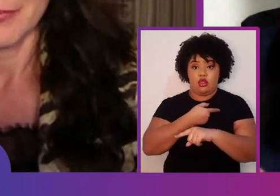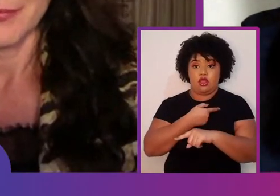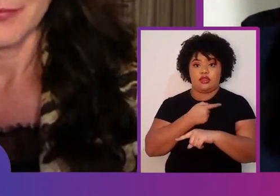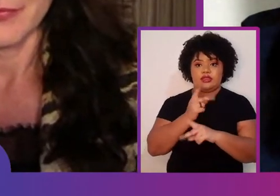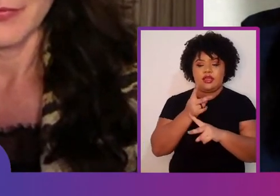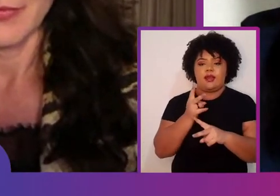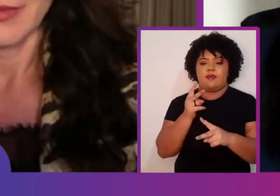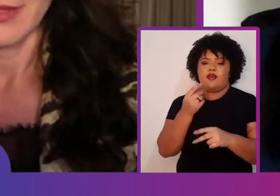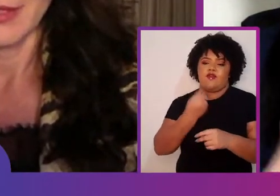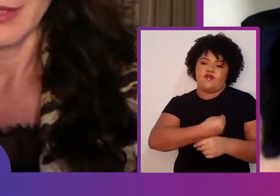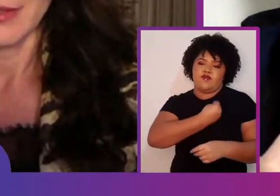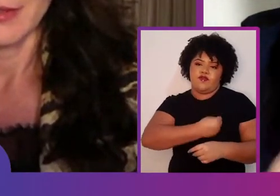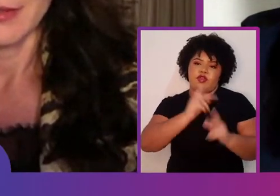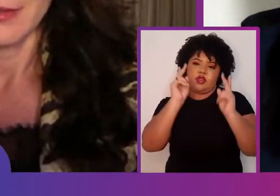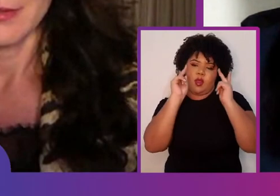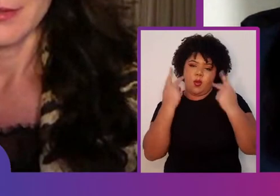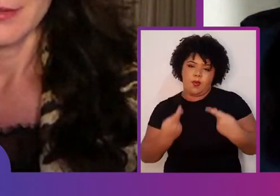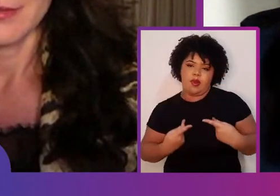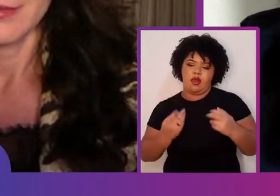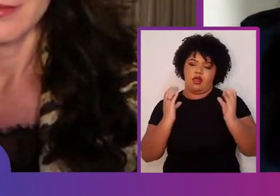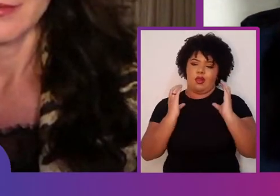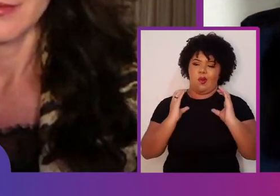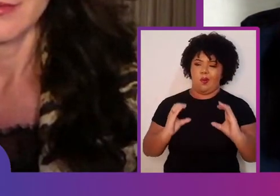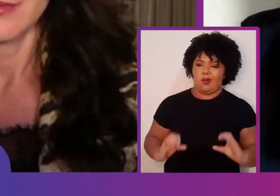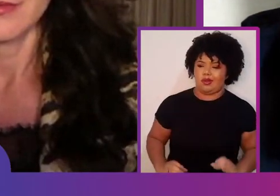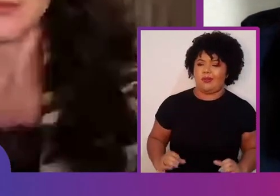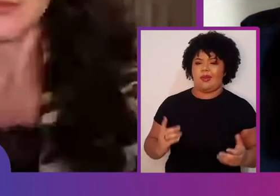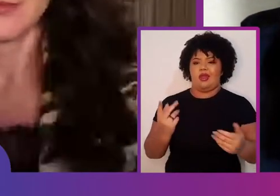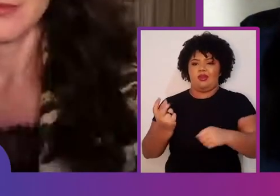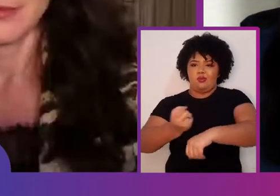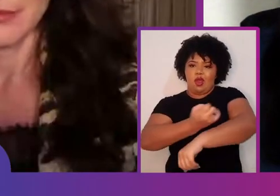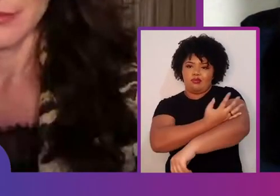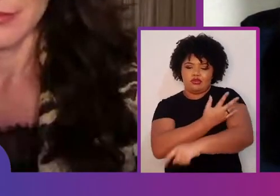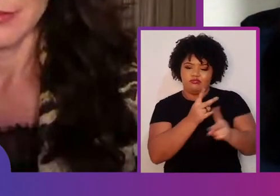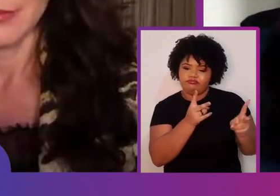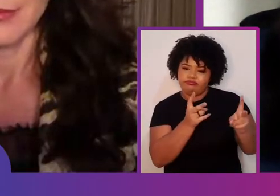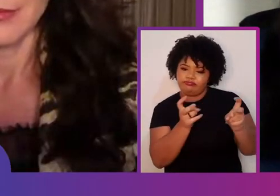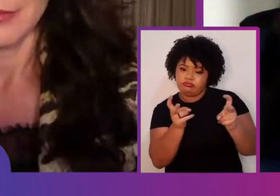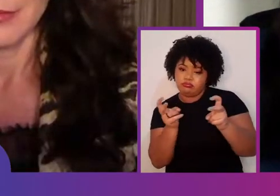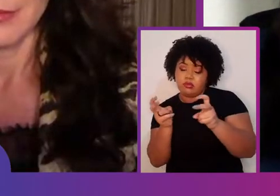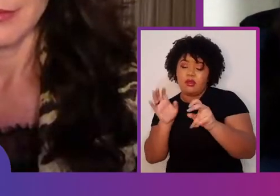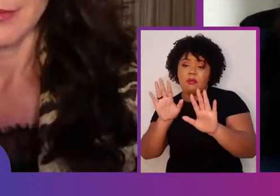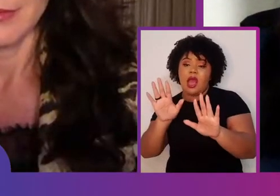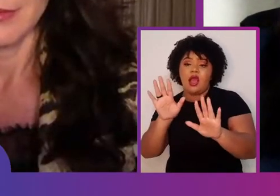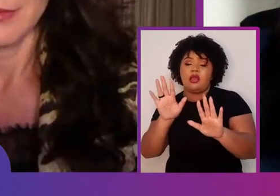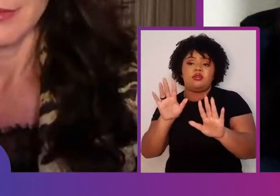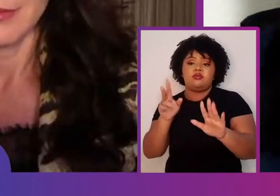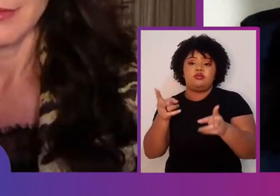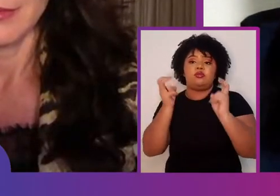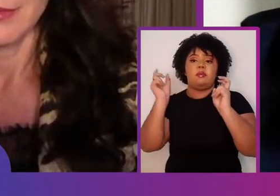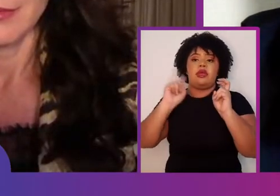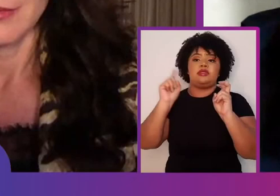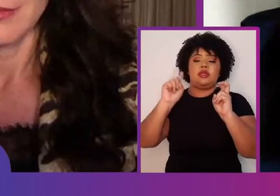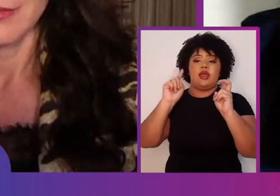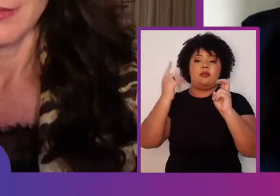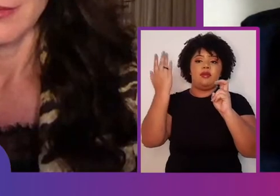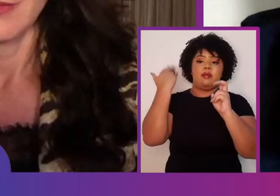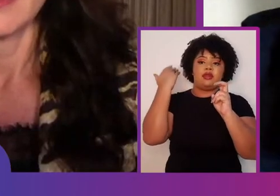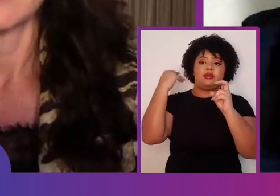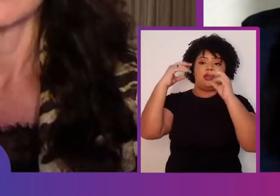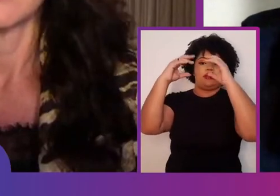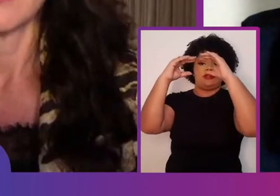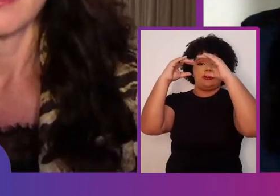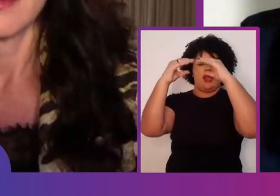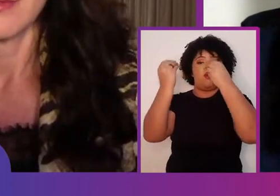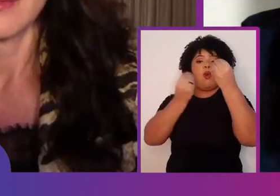humana, interpretando o comportamento, interpretando as emoções, sem saber como o cérebro funcionava, sem ter a menor